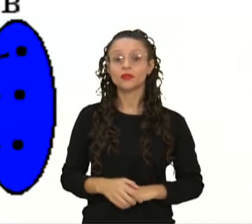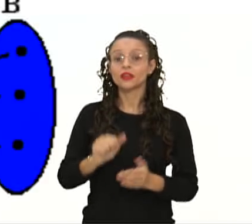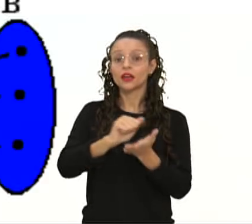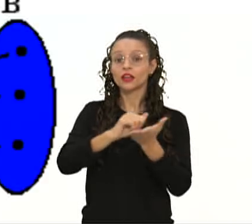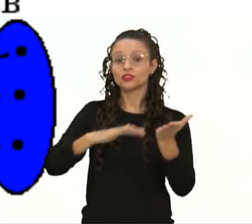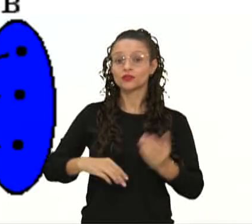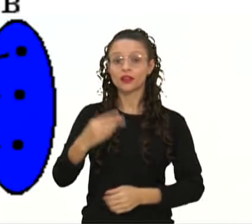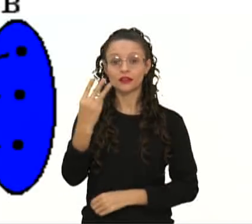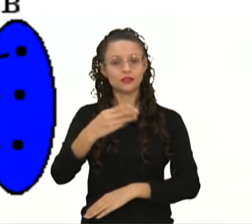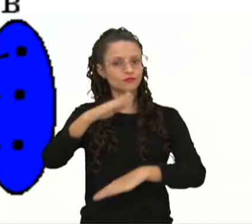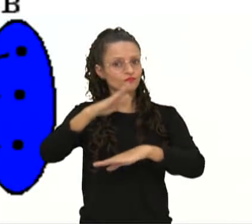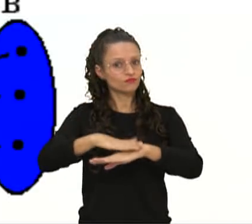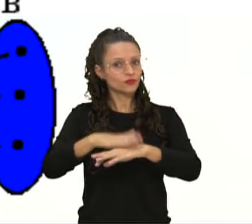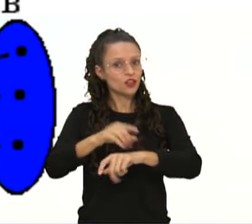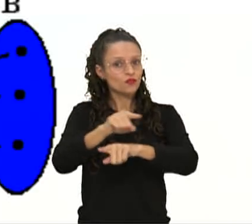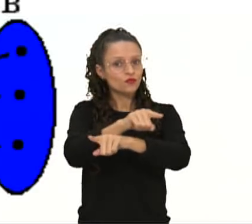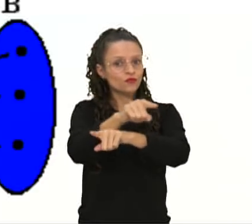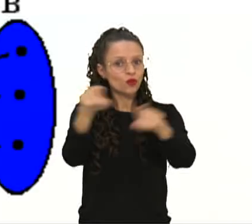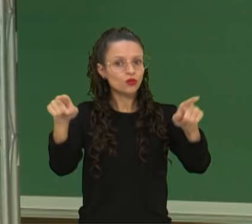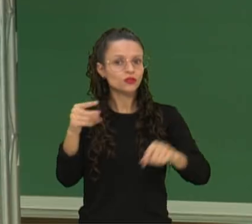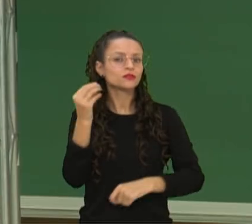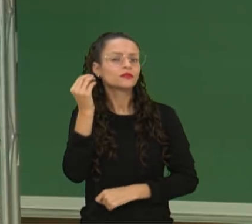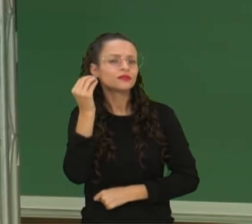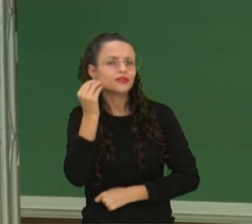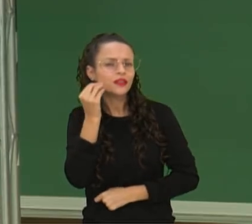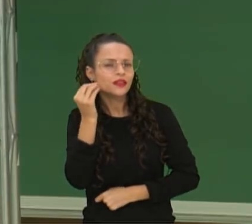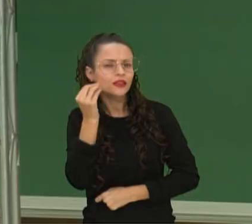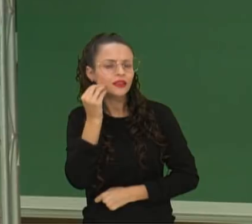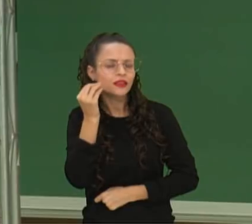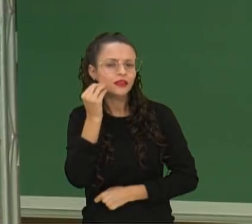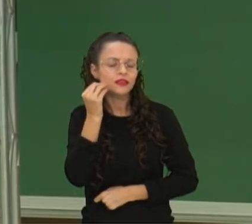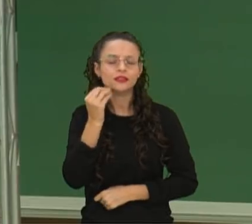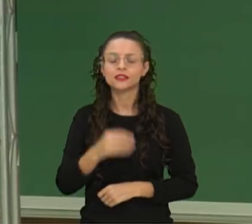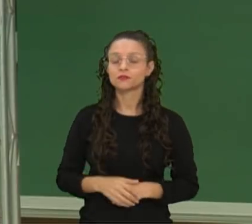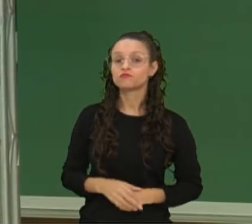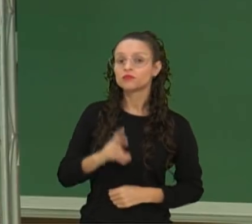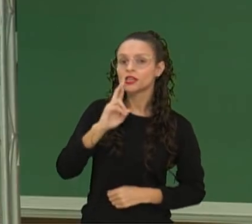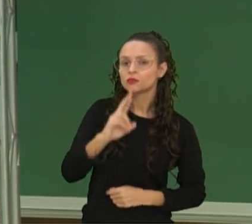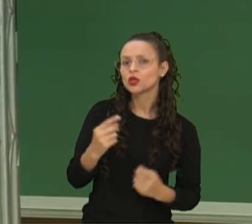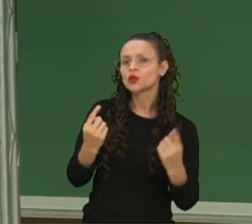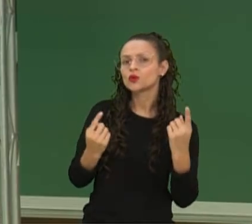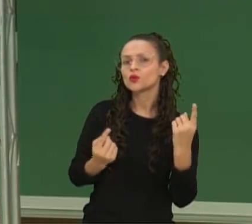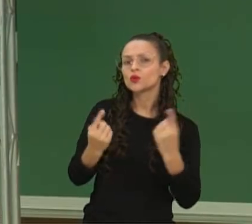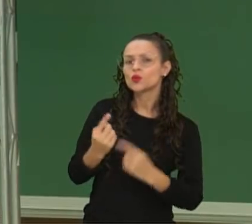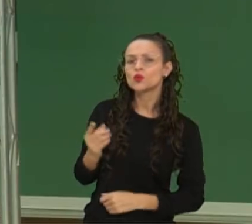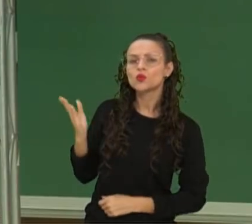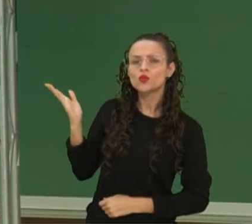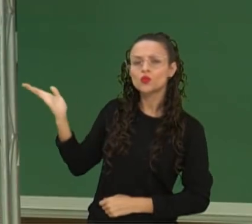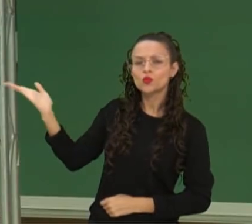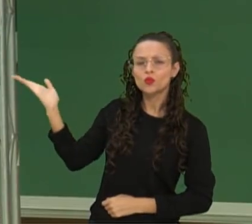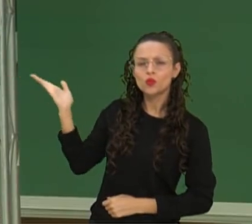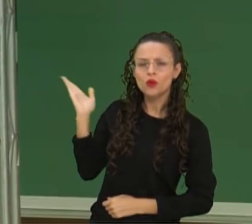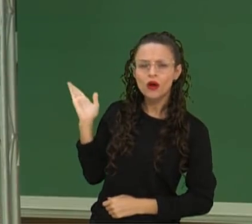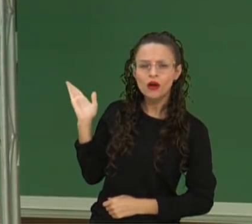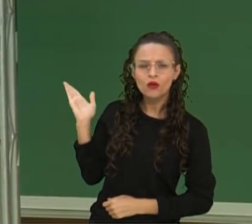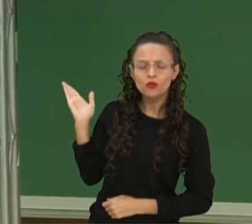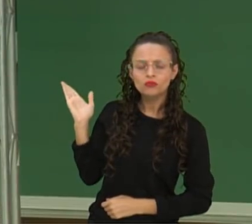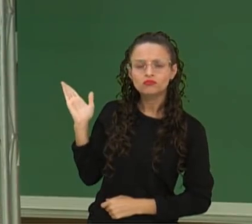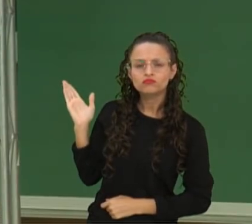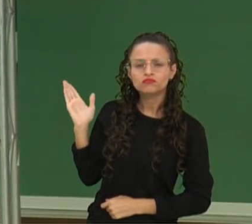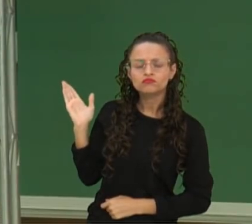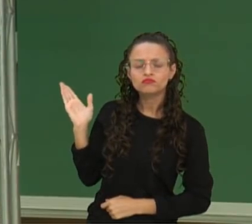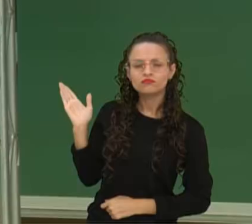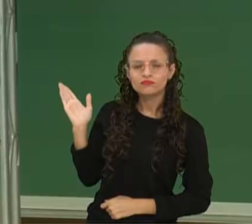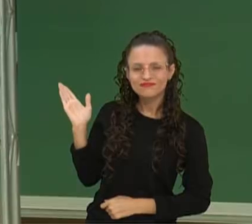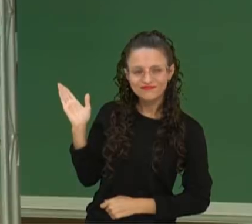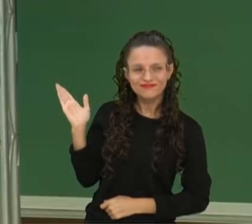3, que eu vou deixar para que vocês tentem fazer, né? E dizer exatamente qual ou quais dessas